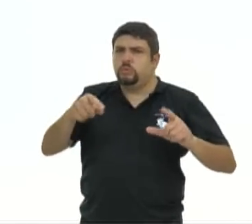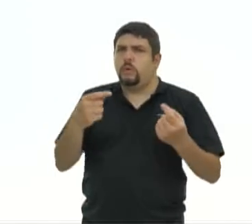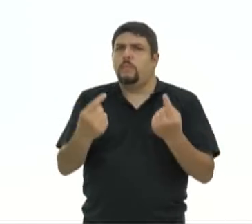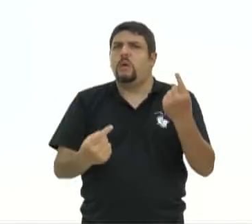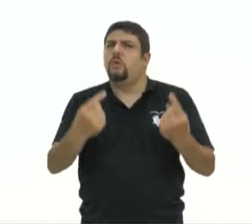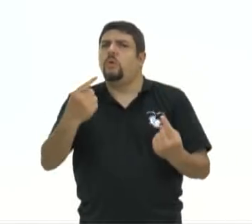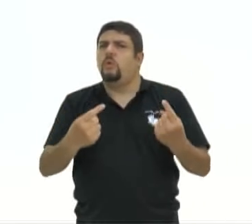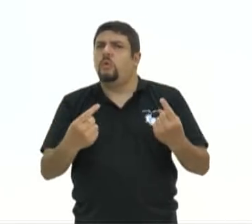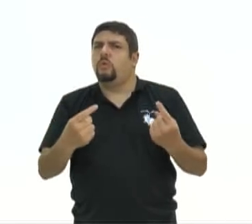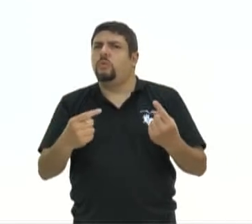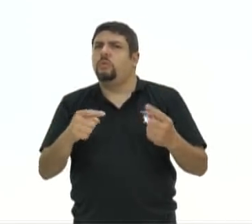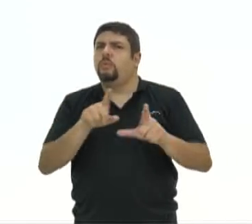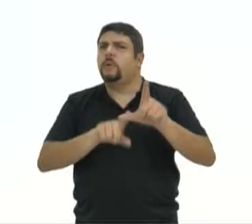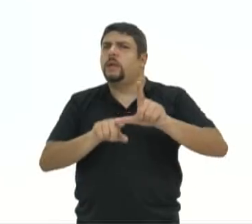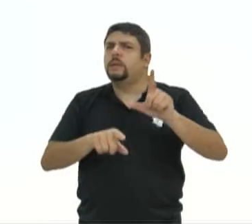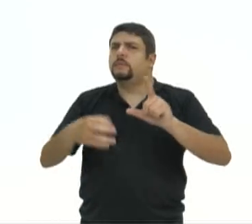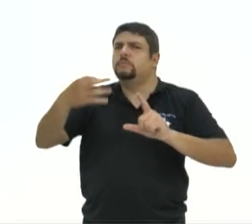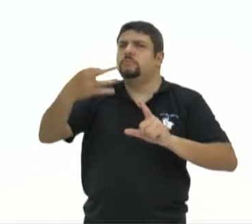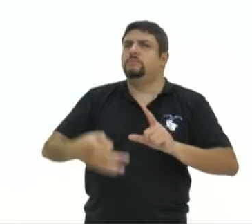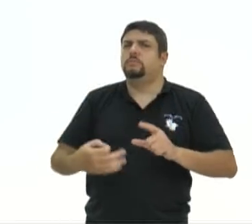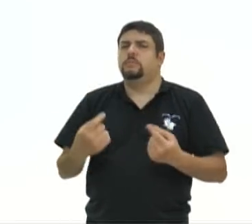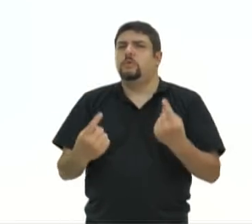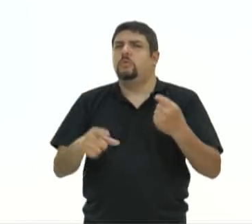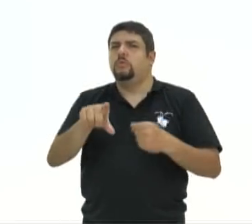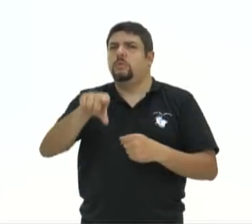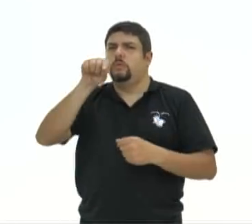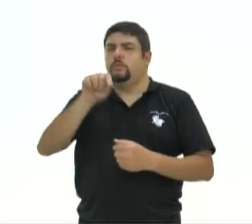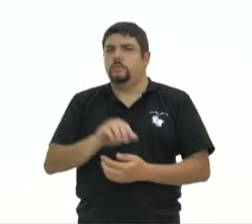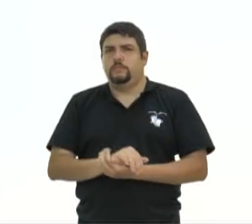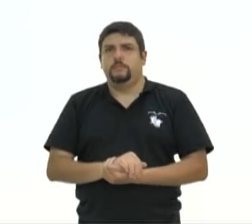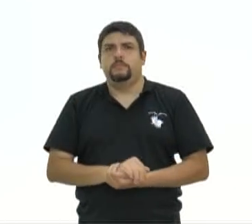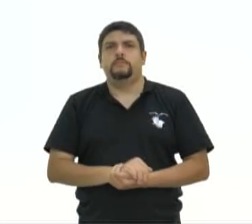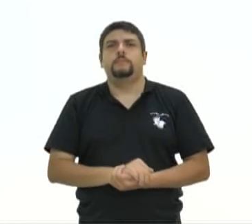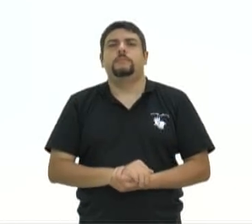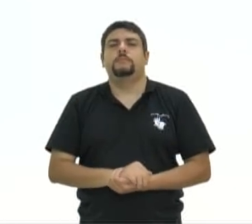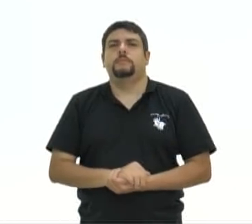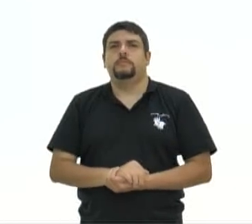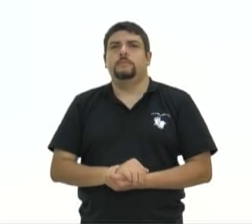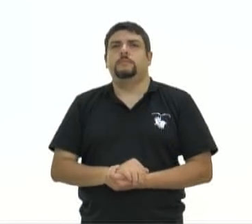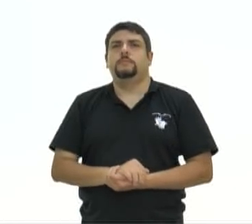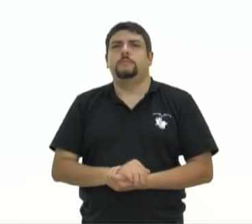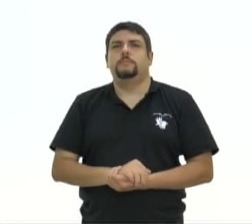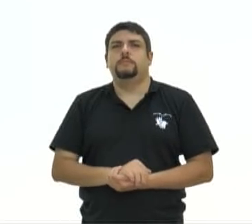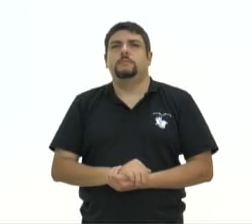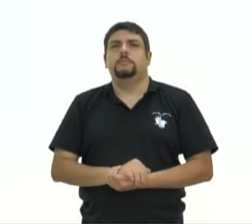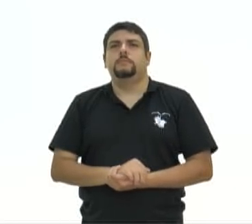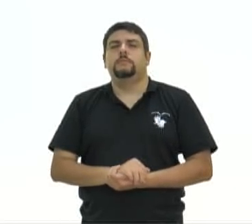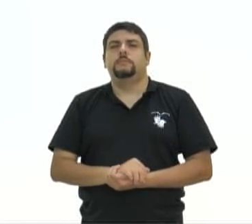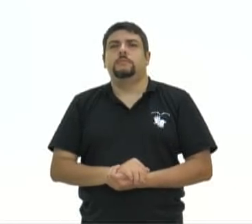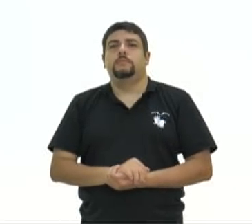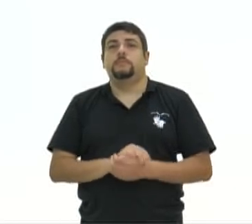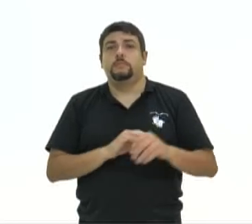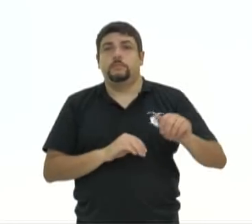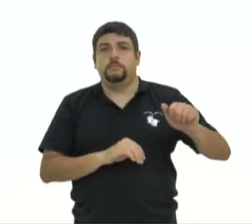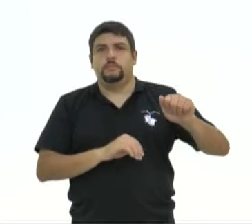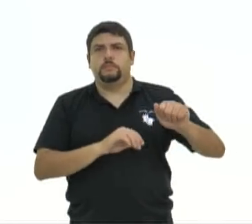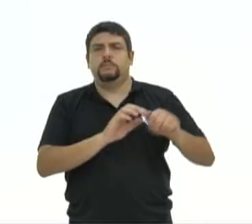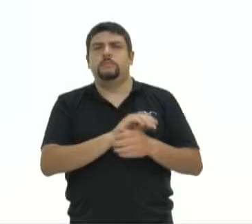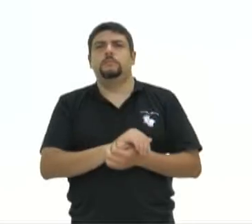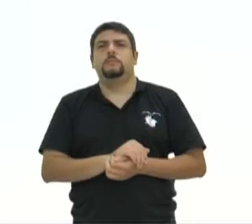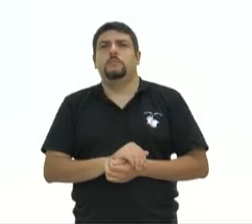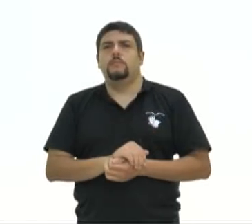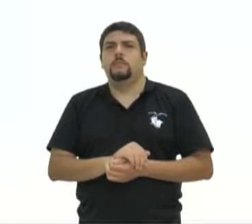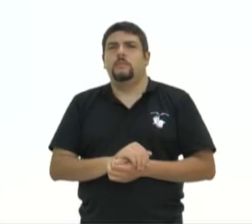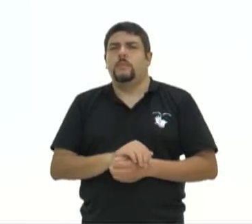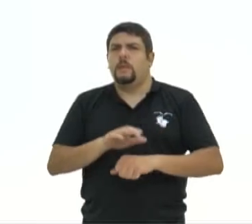correta. Se liga nas alternativas para você já saber qual que você tem que copiar aí no seu caderno que você quer a resposta correta. A média sempre é a